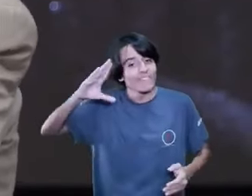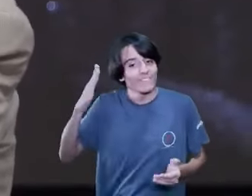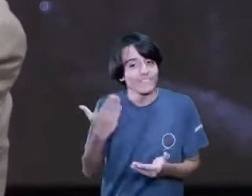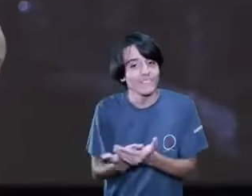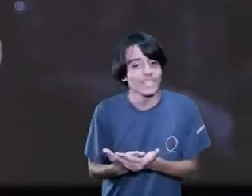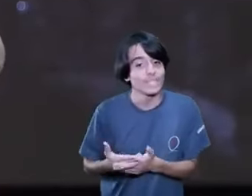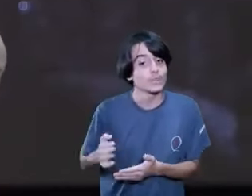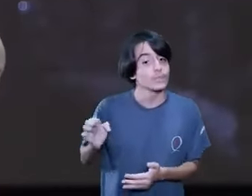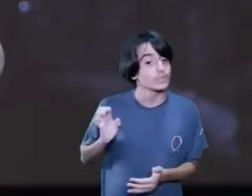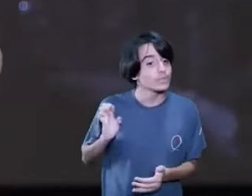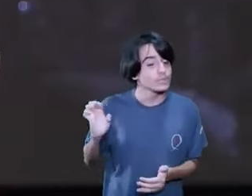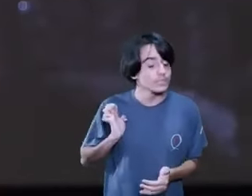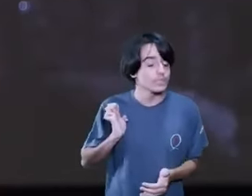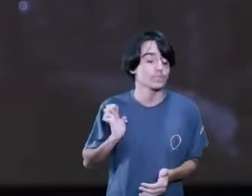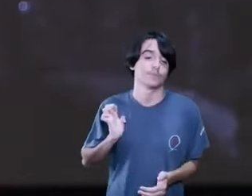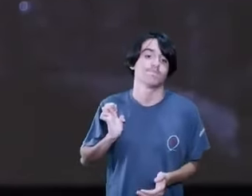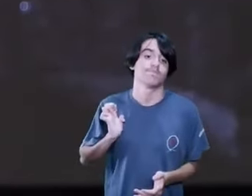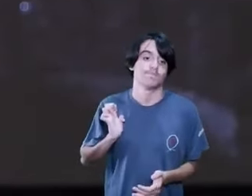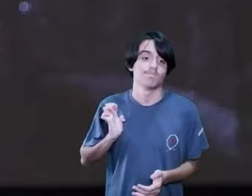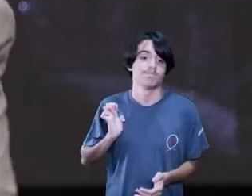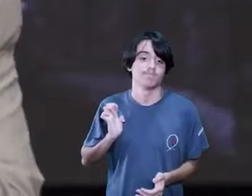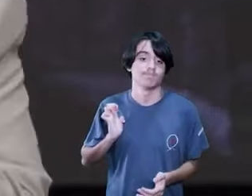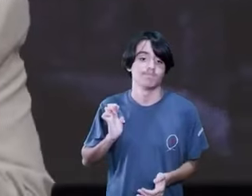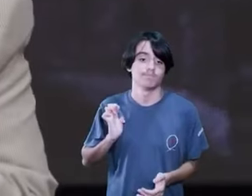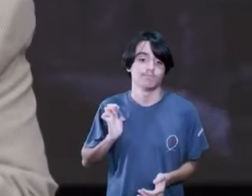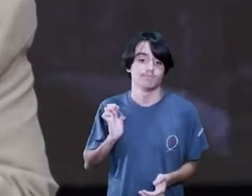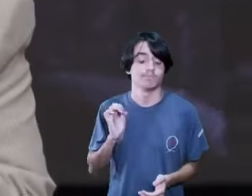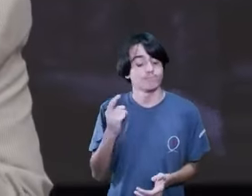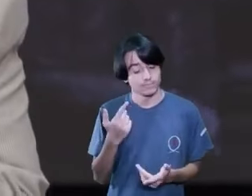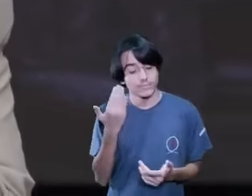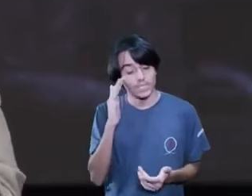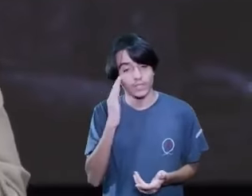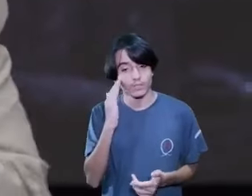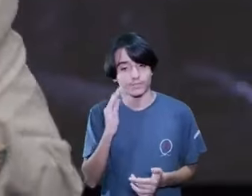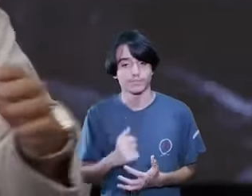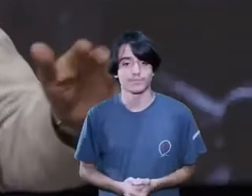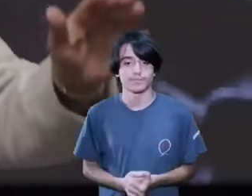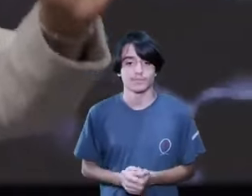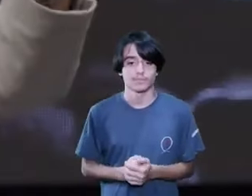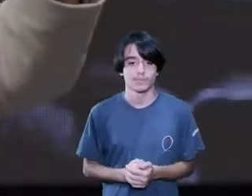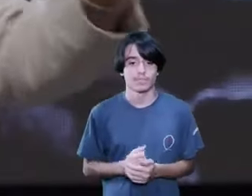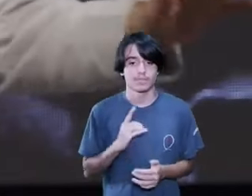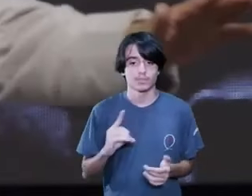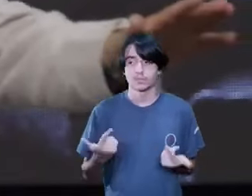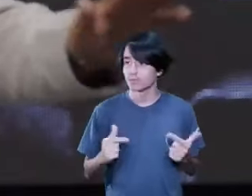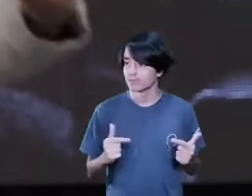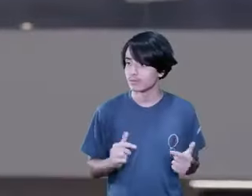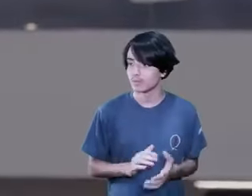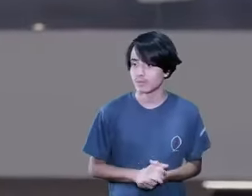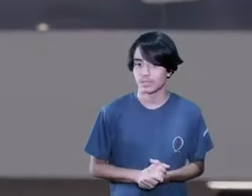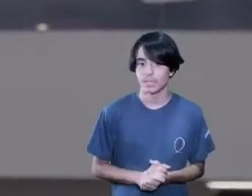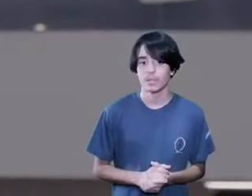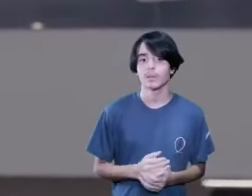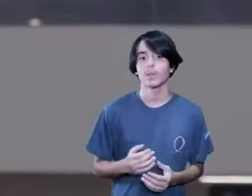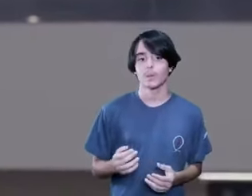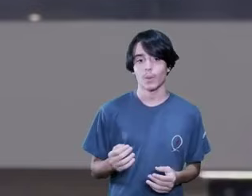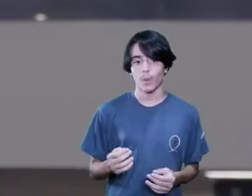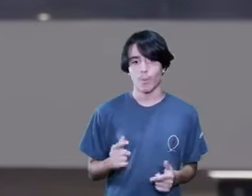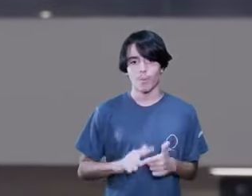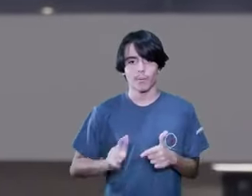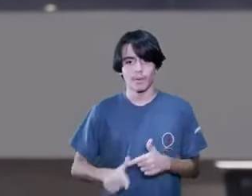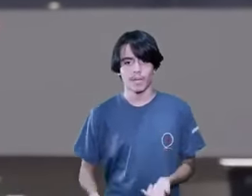confiam nas riquezas. Esse é o problema. Deus não tem problema em dar, em